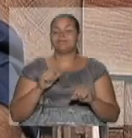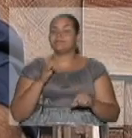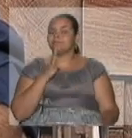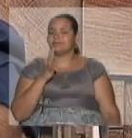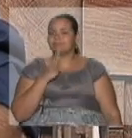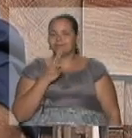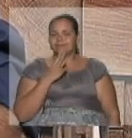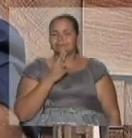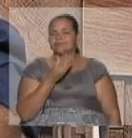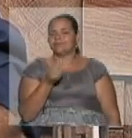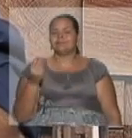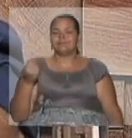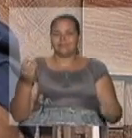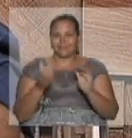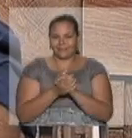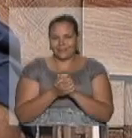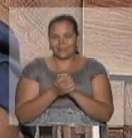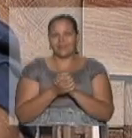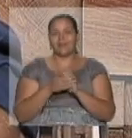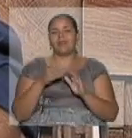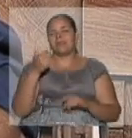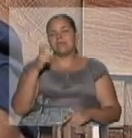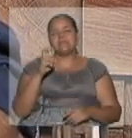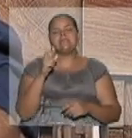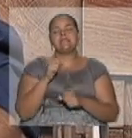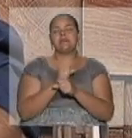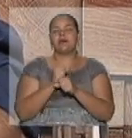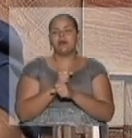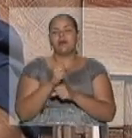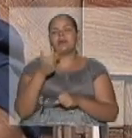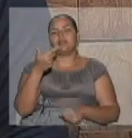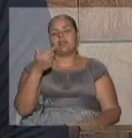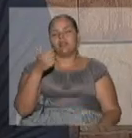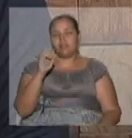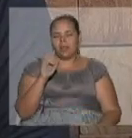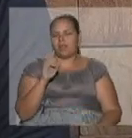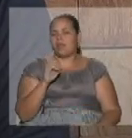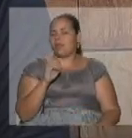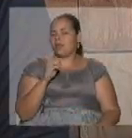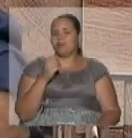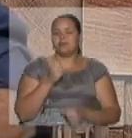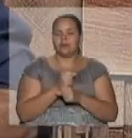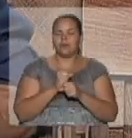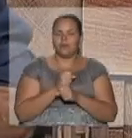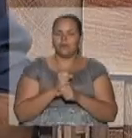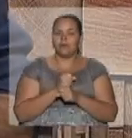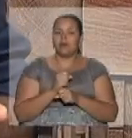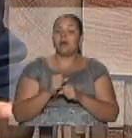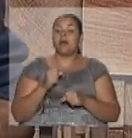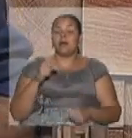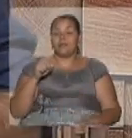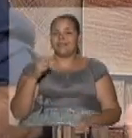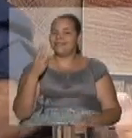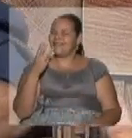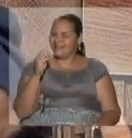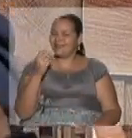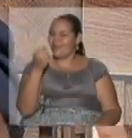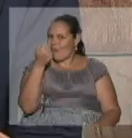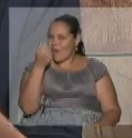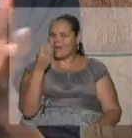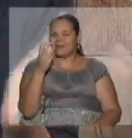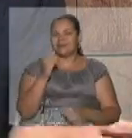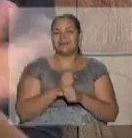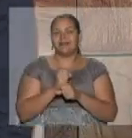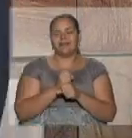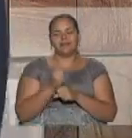conheço muitos casamentos que acabam com 15 anos, 10 anos, 6 anos. O seu foram 30. Nossa, foi um casamento musical de quase 30.